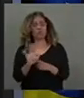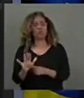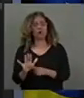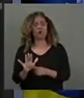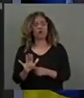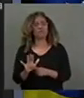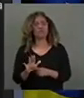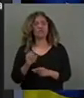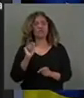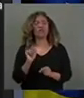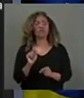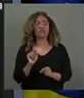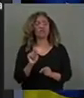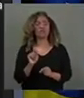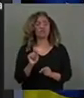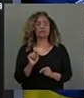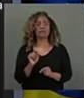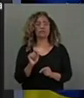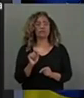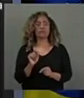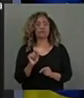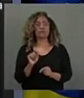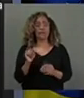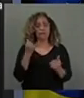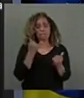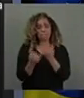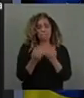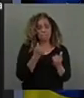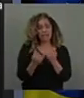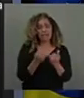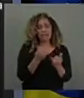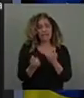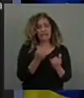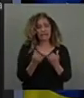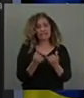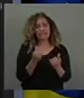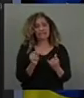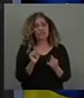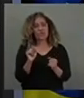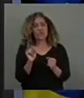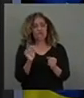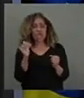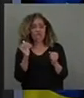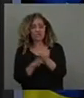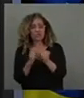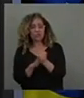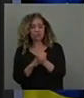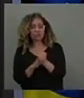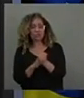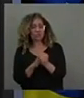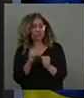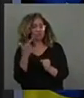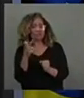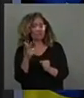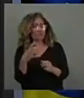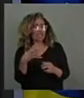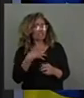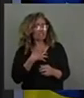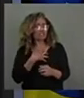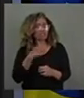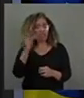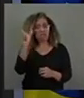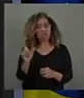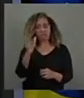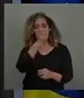outro, é como se fosse um puxadinho. Um puxadinho daqueles que não têm o mínimo sentimento por esses